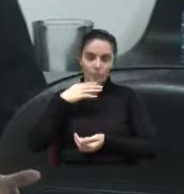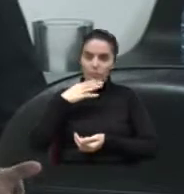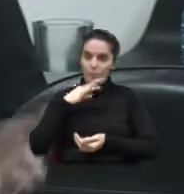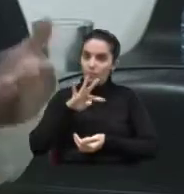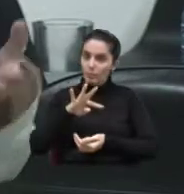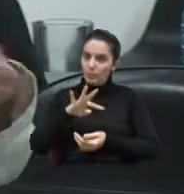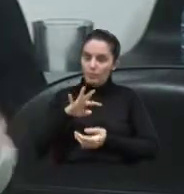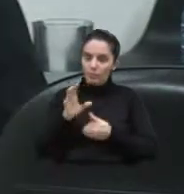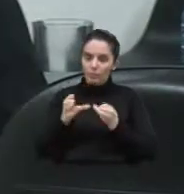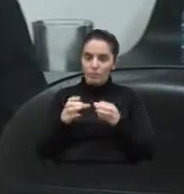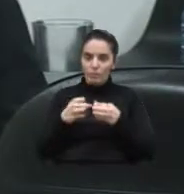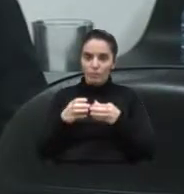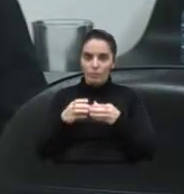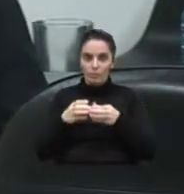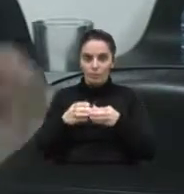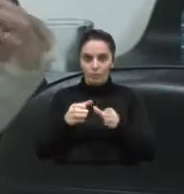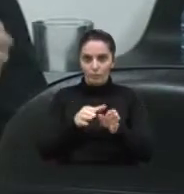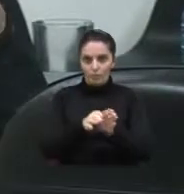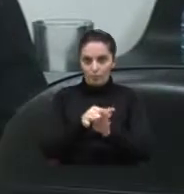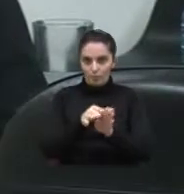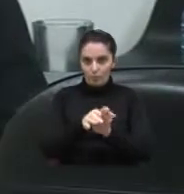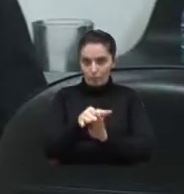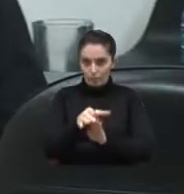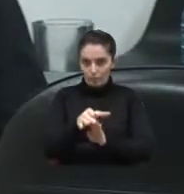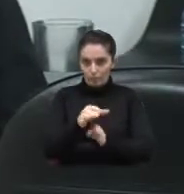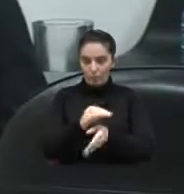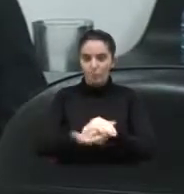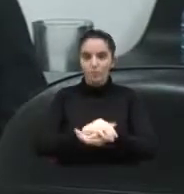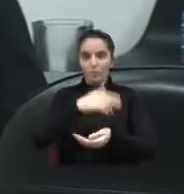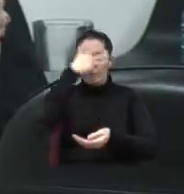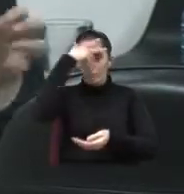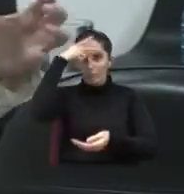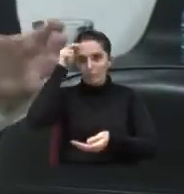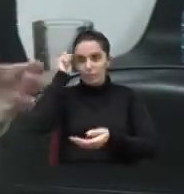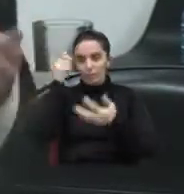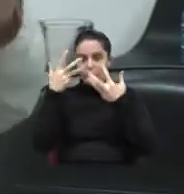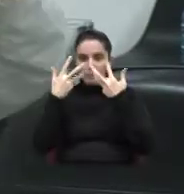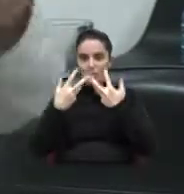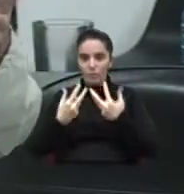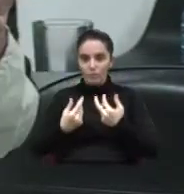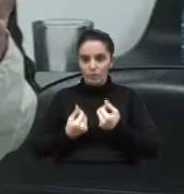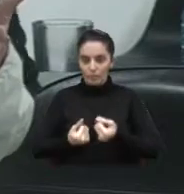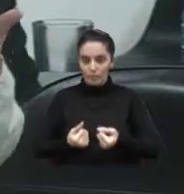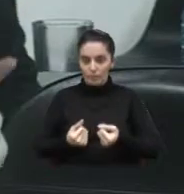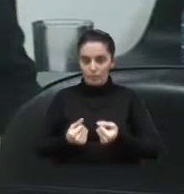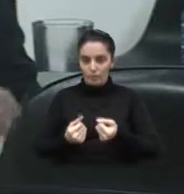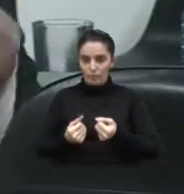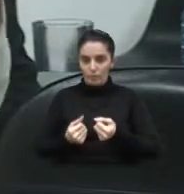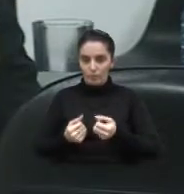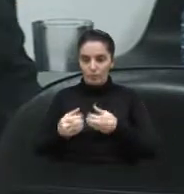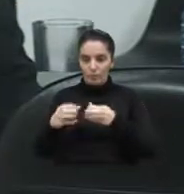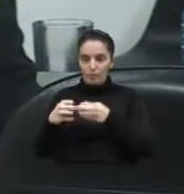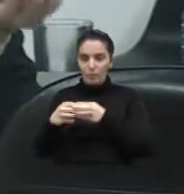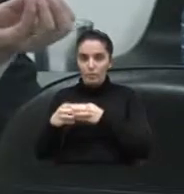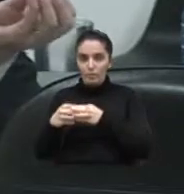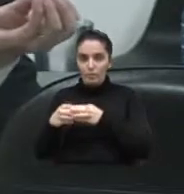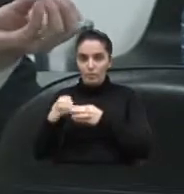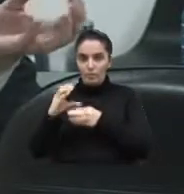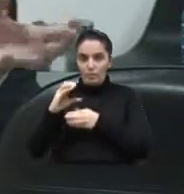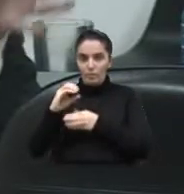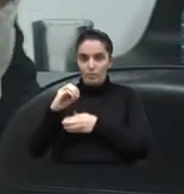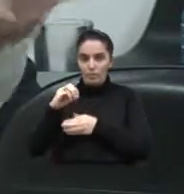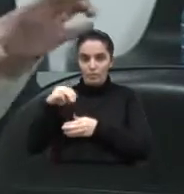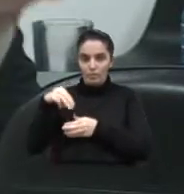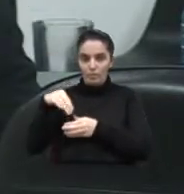também pelo Executivo acatar essa demanda da comissão, que nós fizemos essa reunião do gabinete,